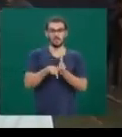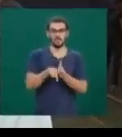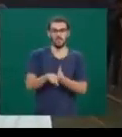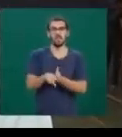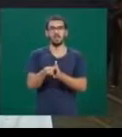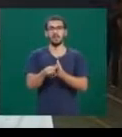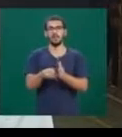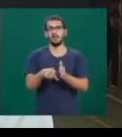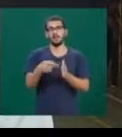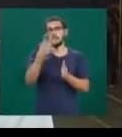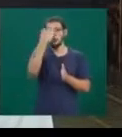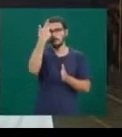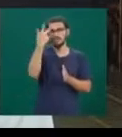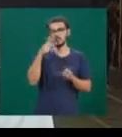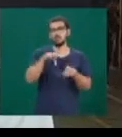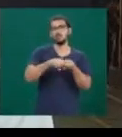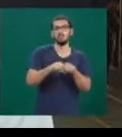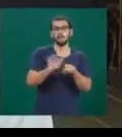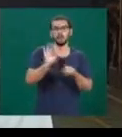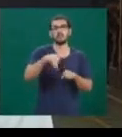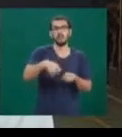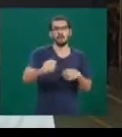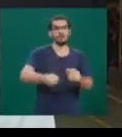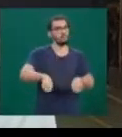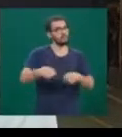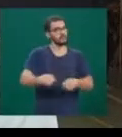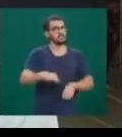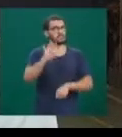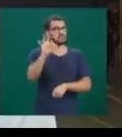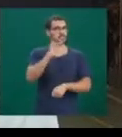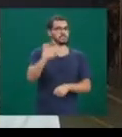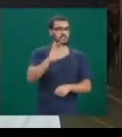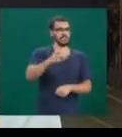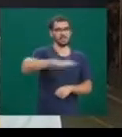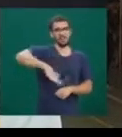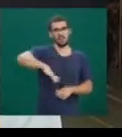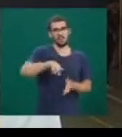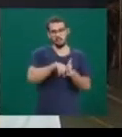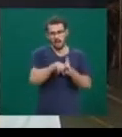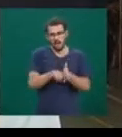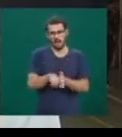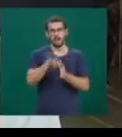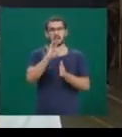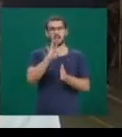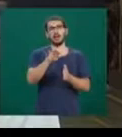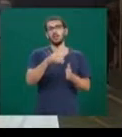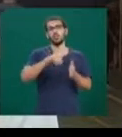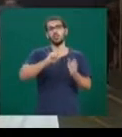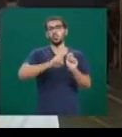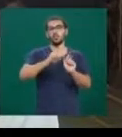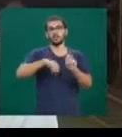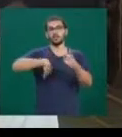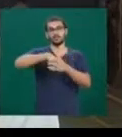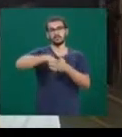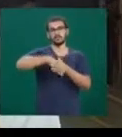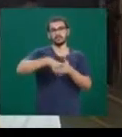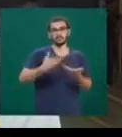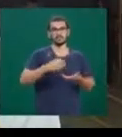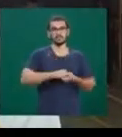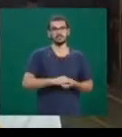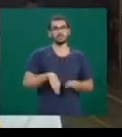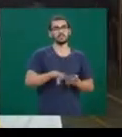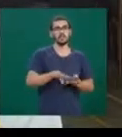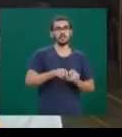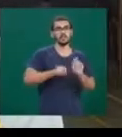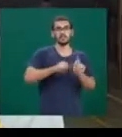final do curso para desenvolver um TCC e eles fazem a pesquisa na modalidade futsal, os alunos interessados. E a extensão, que é trazer a